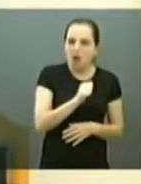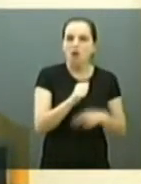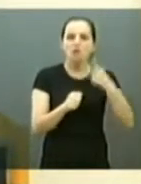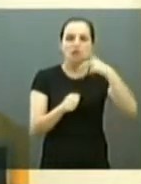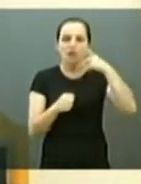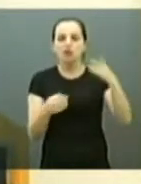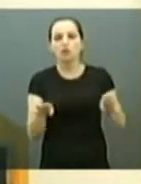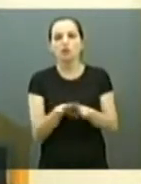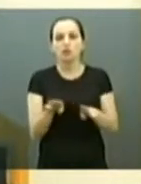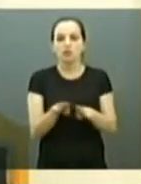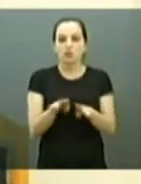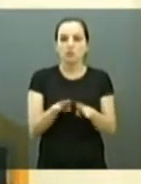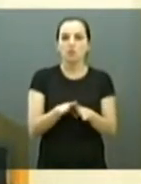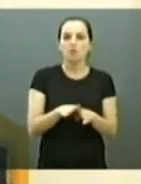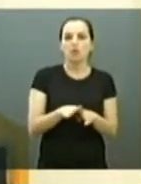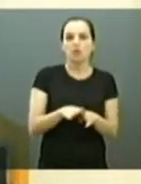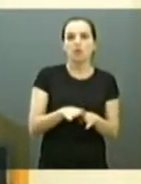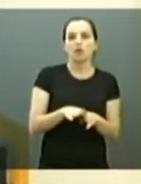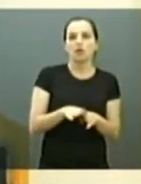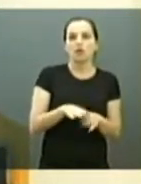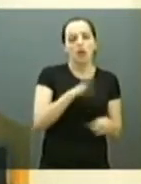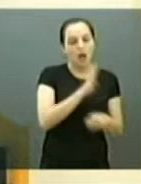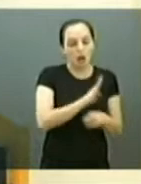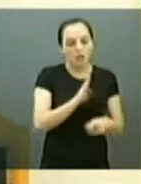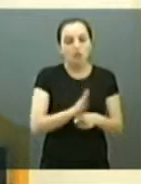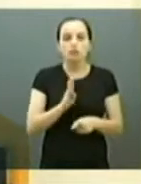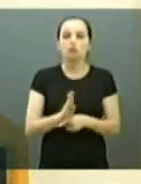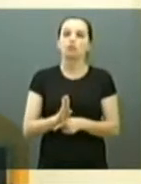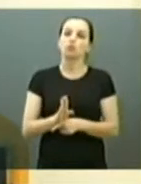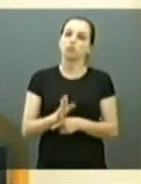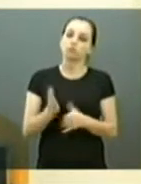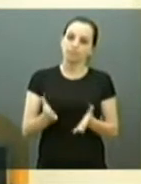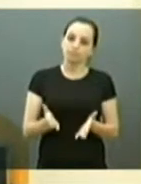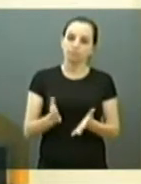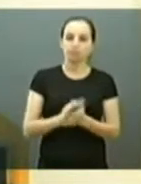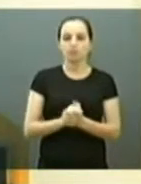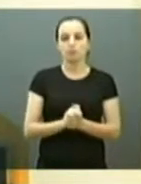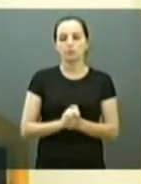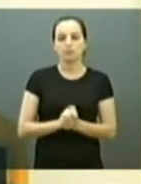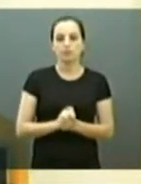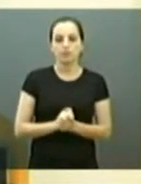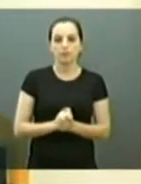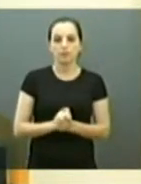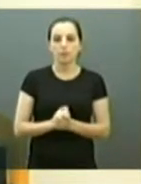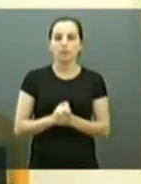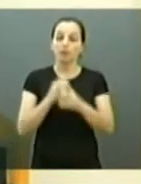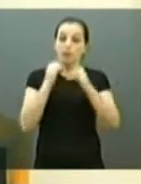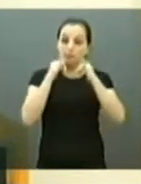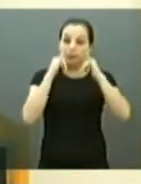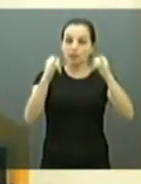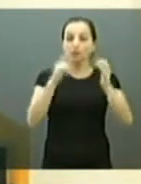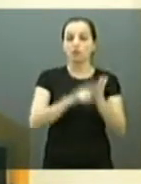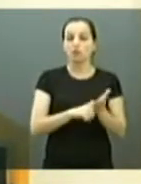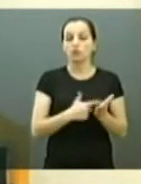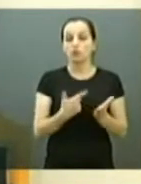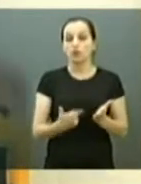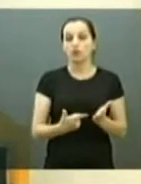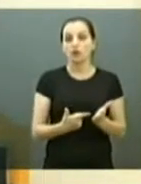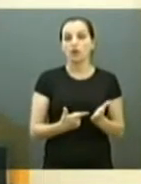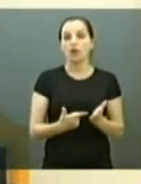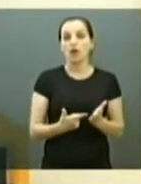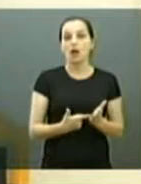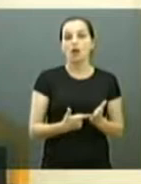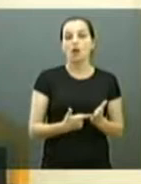vereador caiu e digo, acredito que caiu querendo ajudar, né? Mas a matéria do Imparcial, o